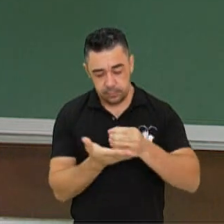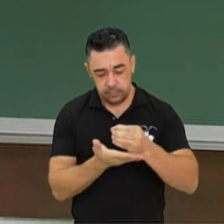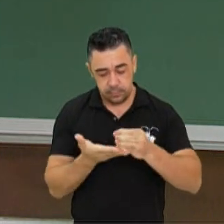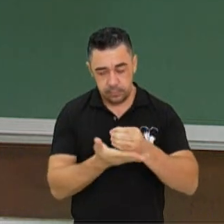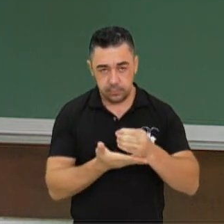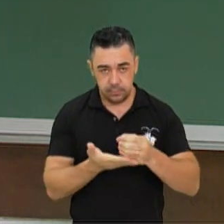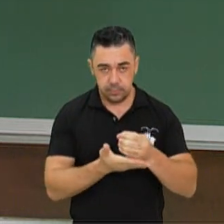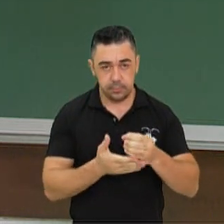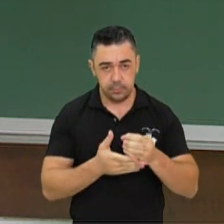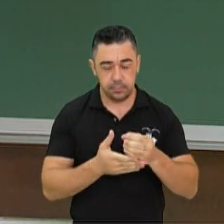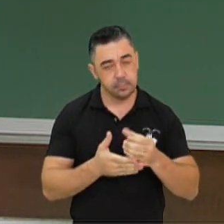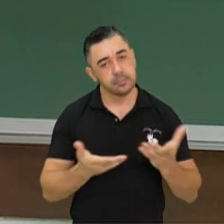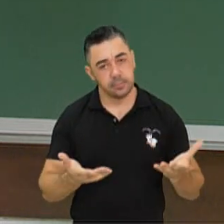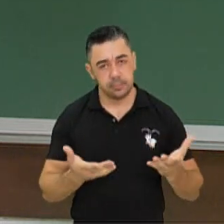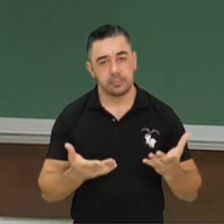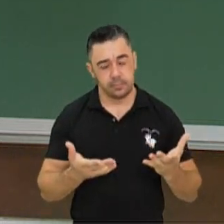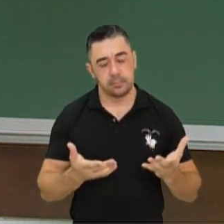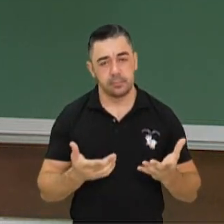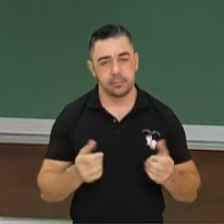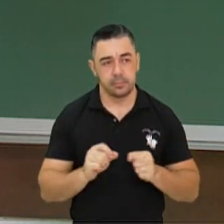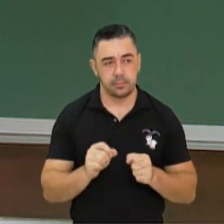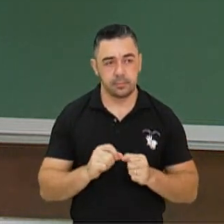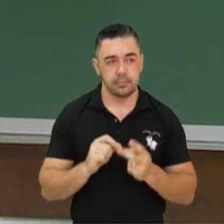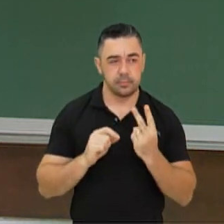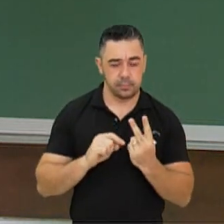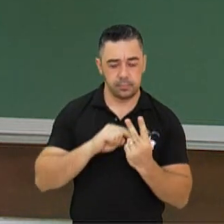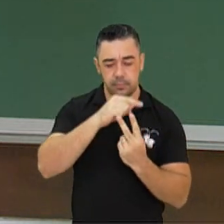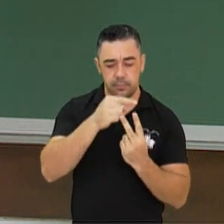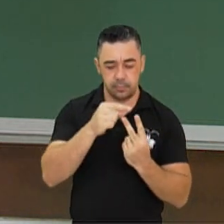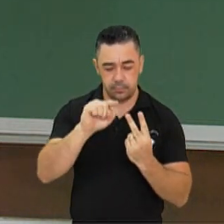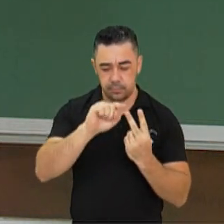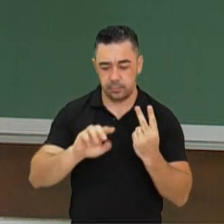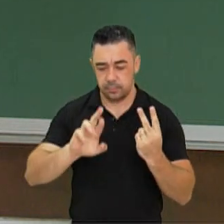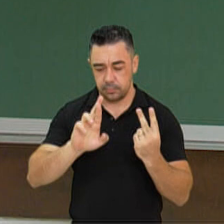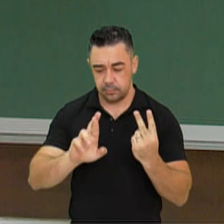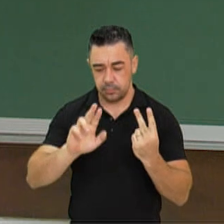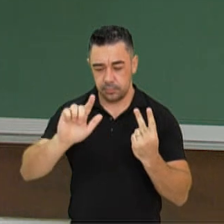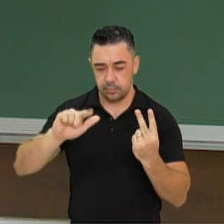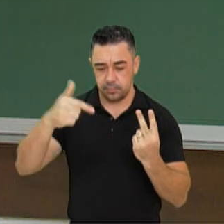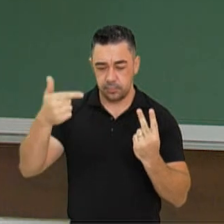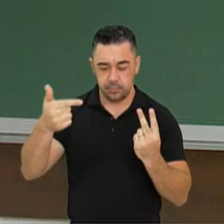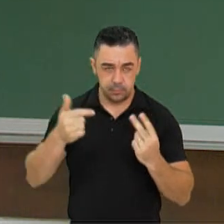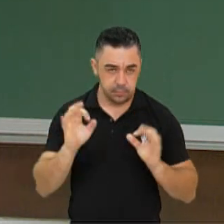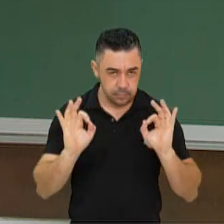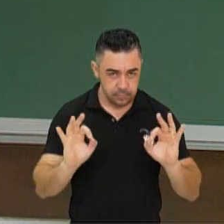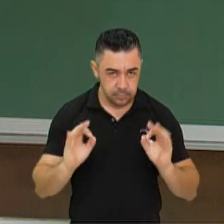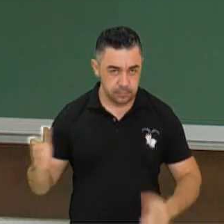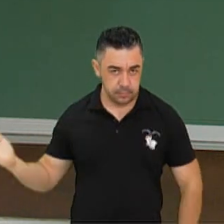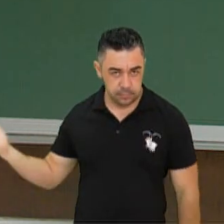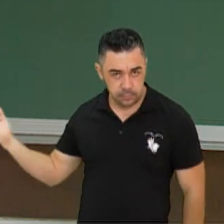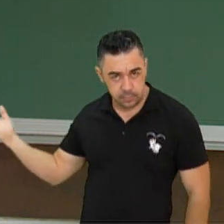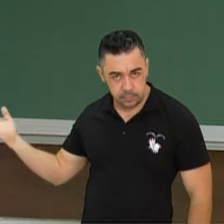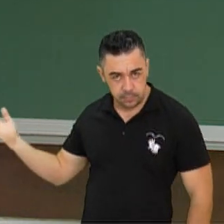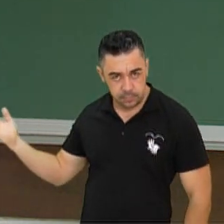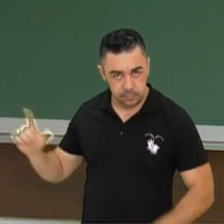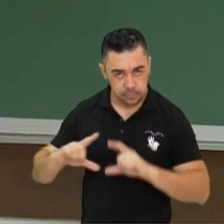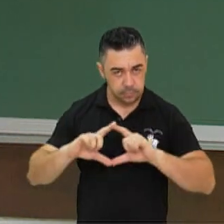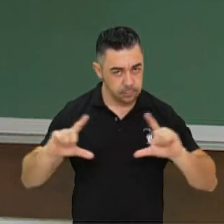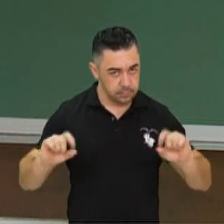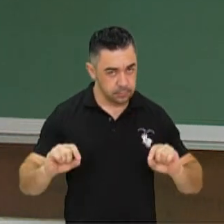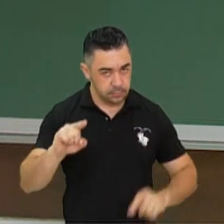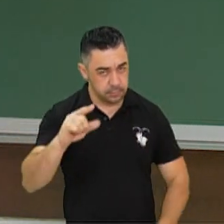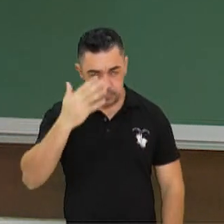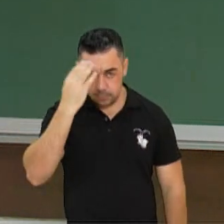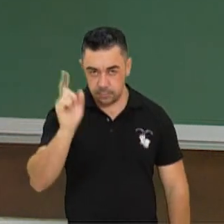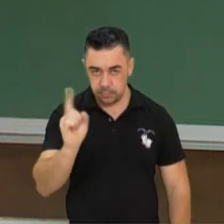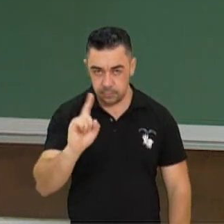círculo, então nós calculamos πr ao quadrado. πr ao quadrado. Deixei aqui indicado para vocês, para não